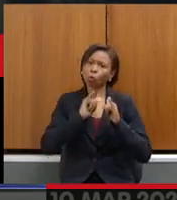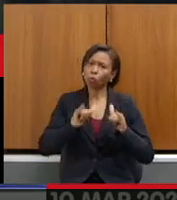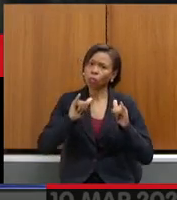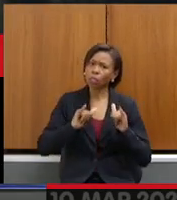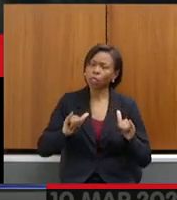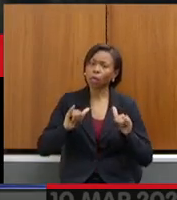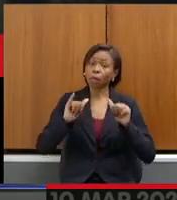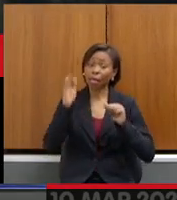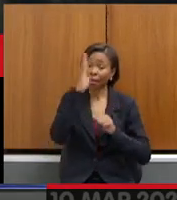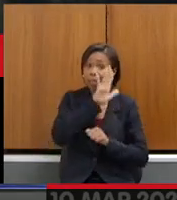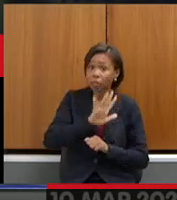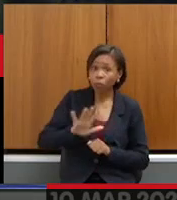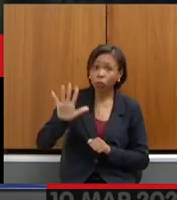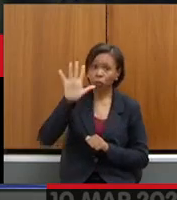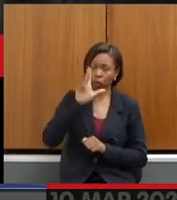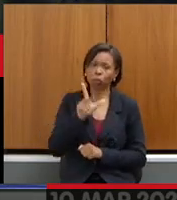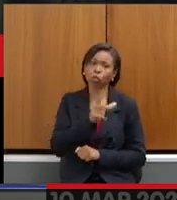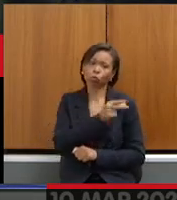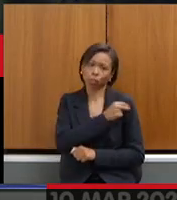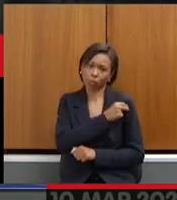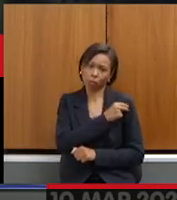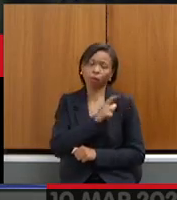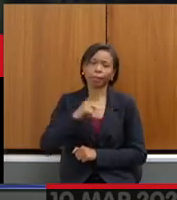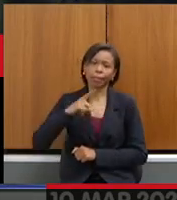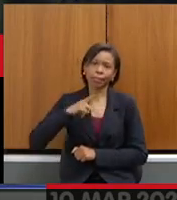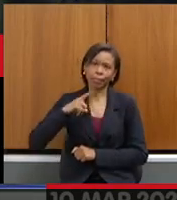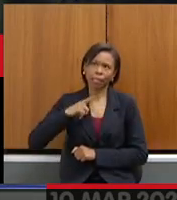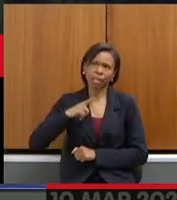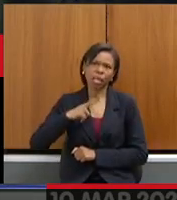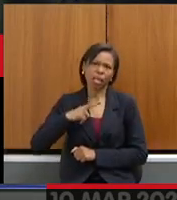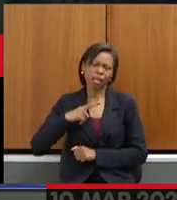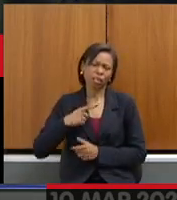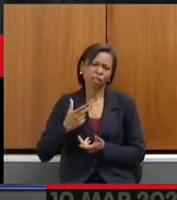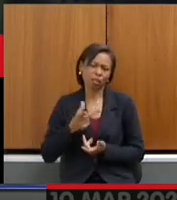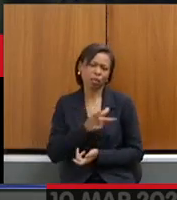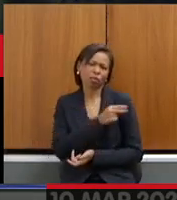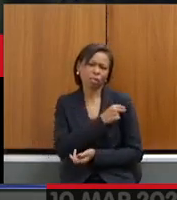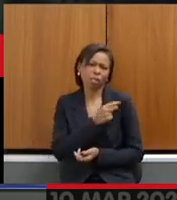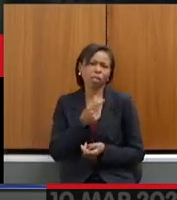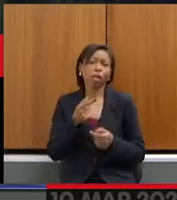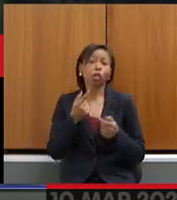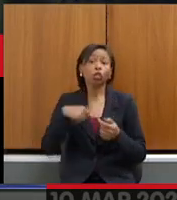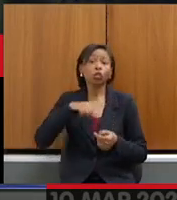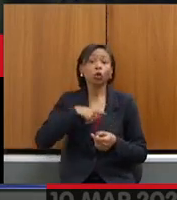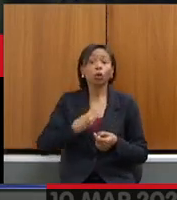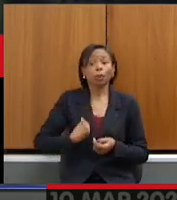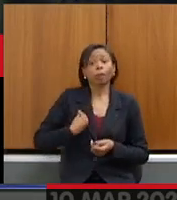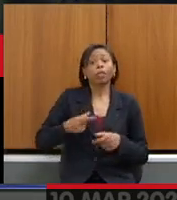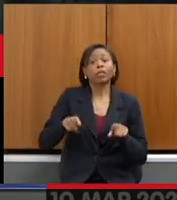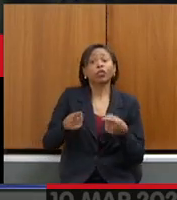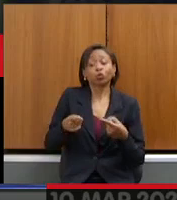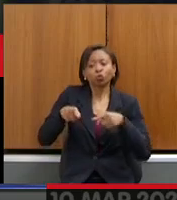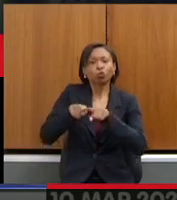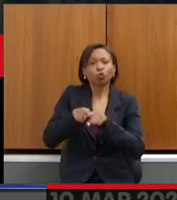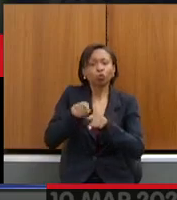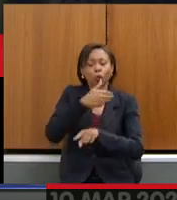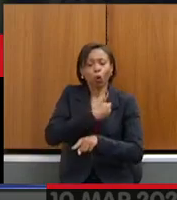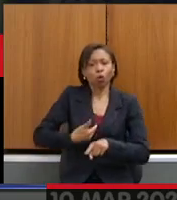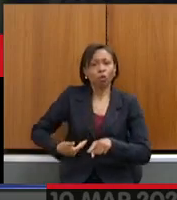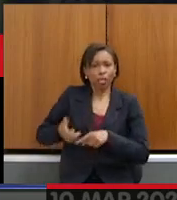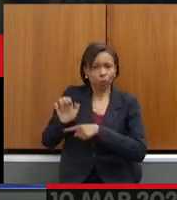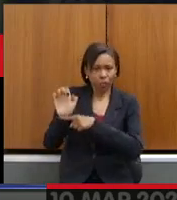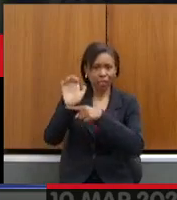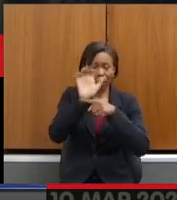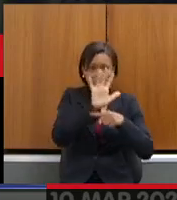temos a vacina Além disso nós participamos junto com os demais governos estaduais e perspectivas de